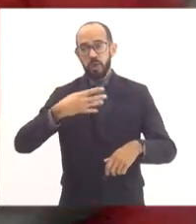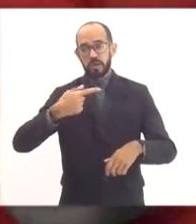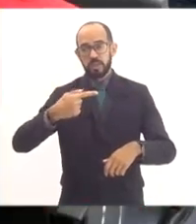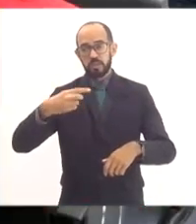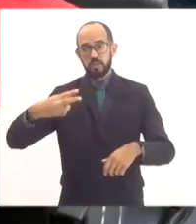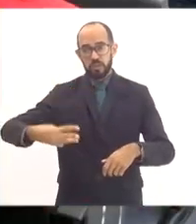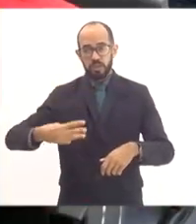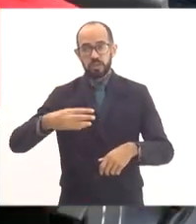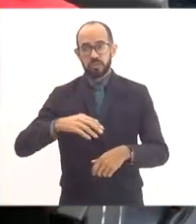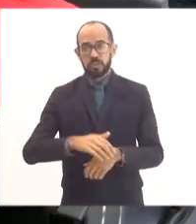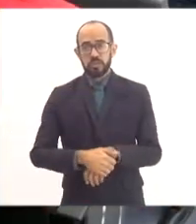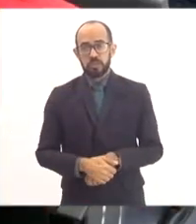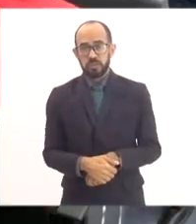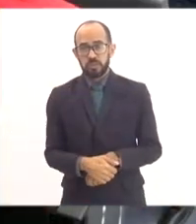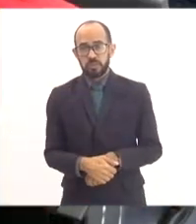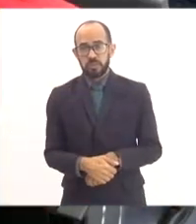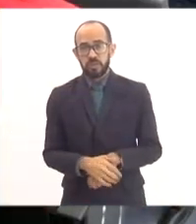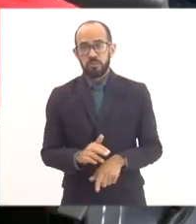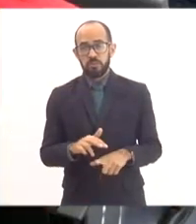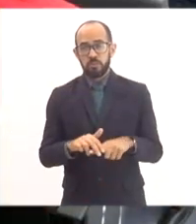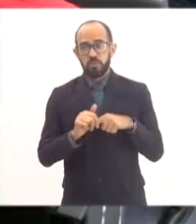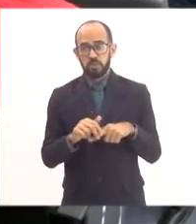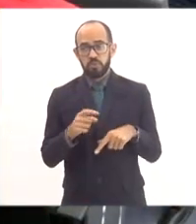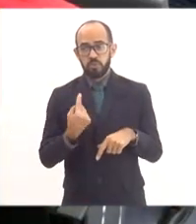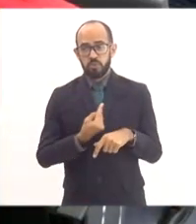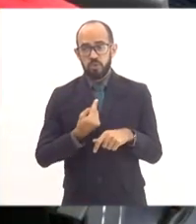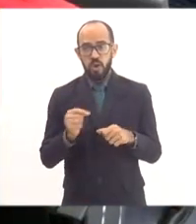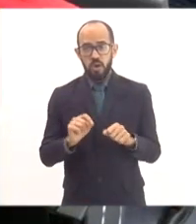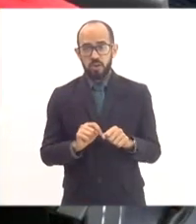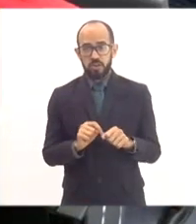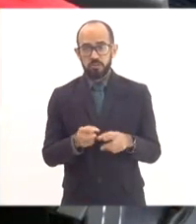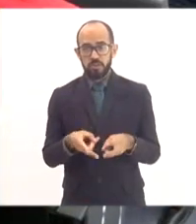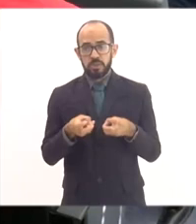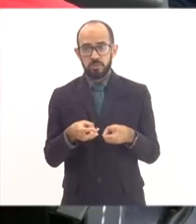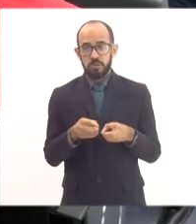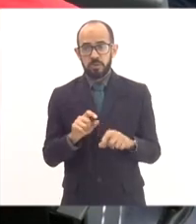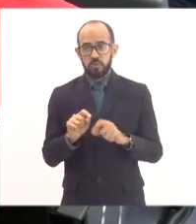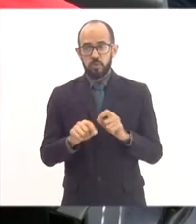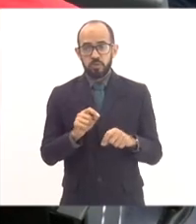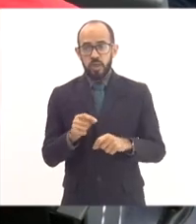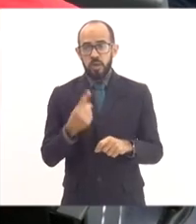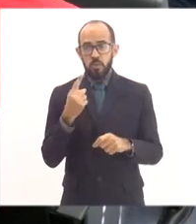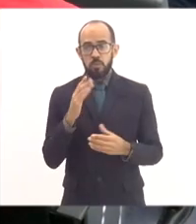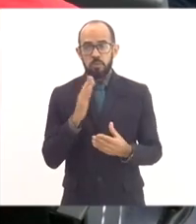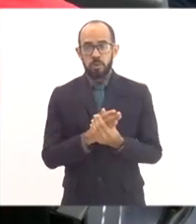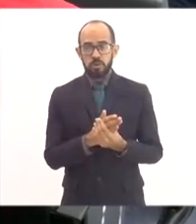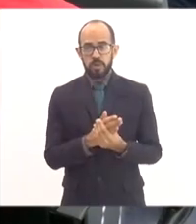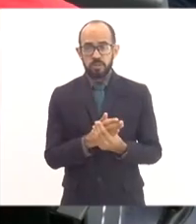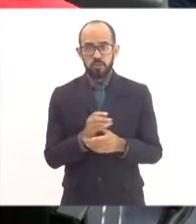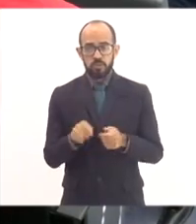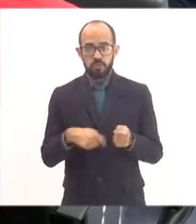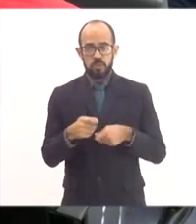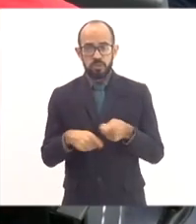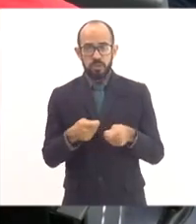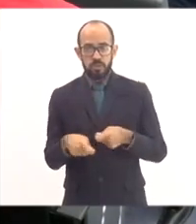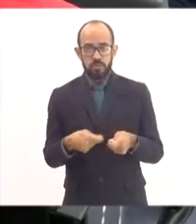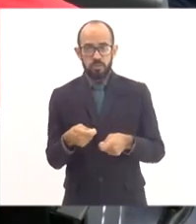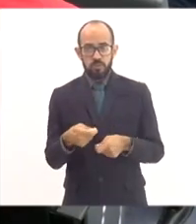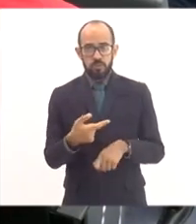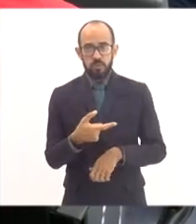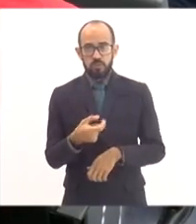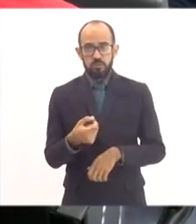aí, mediante a isso, nós tomamos ciência de um processo administrativo que, em